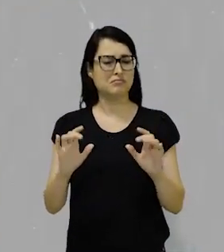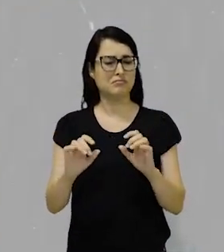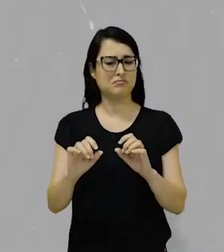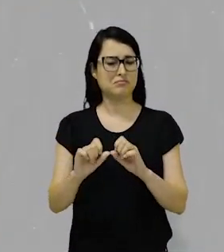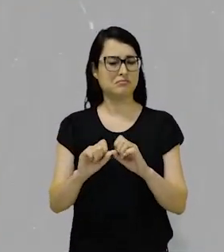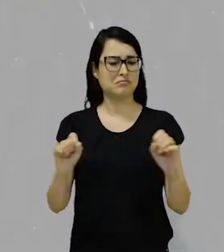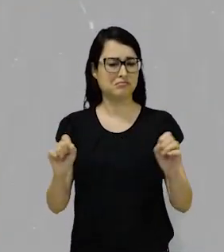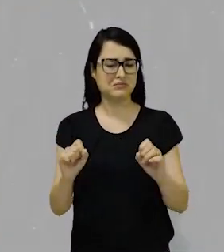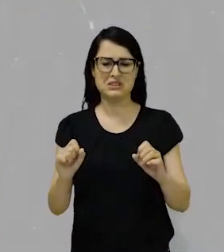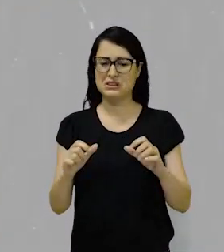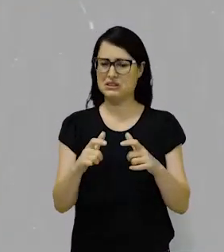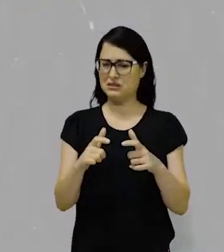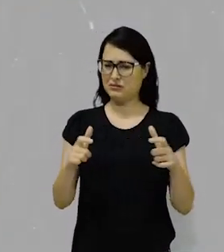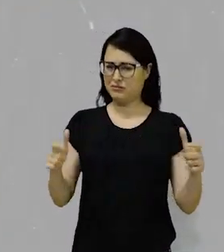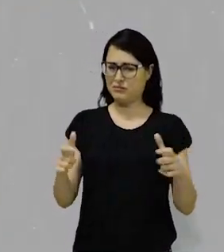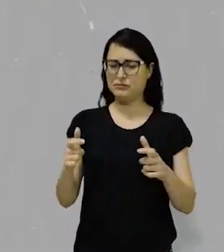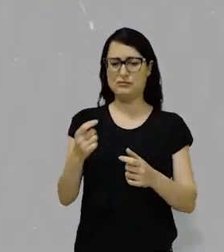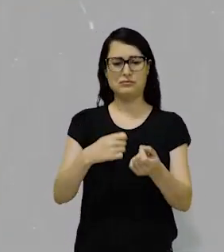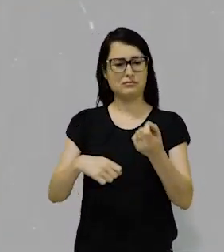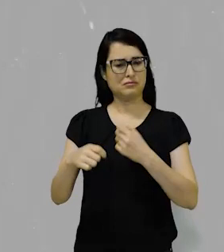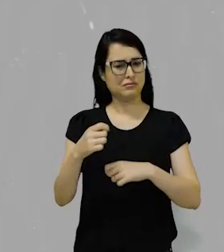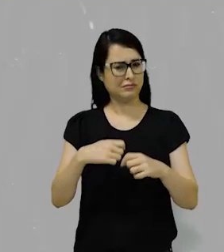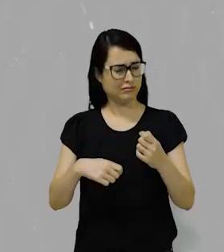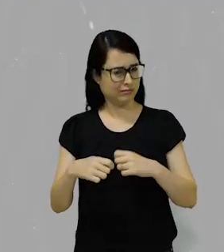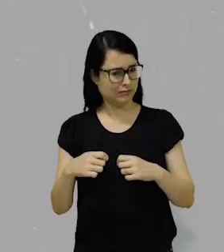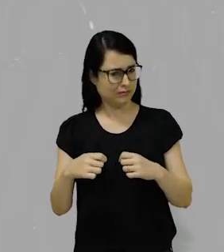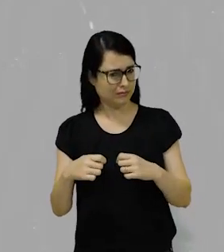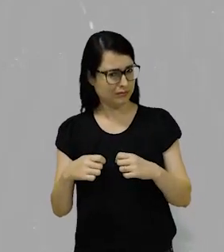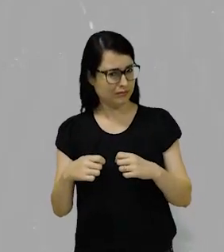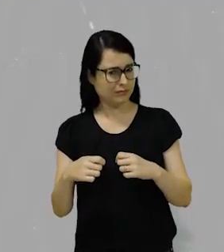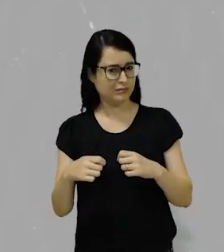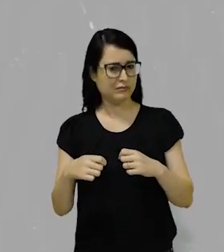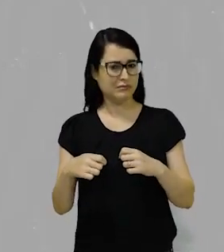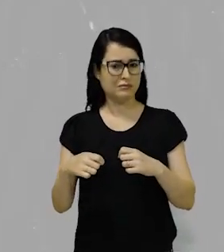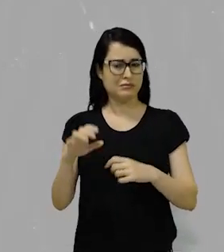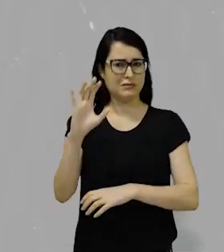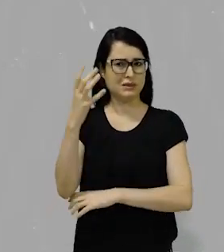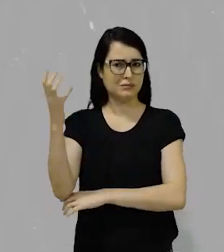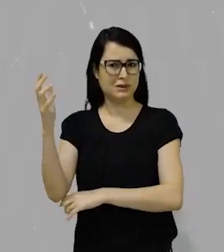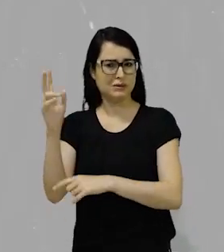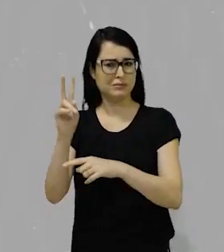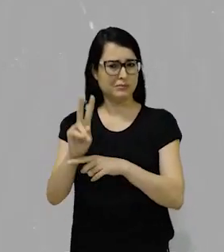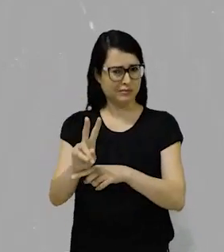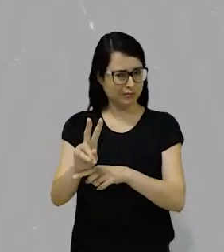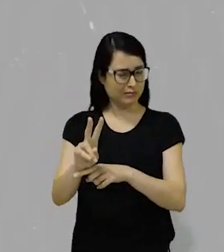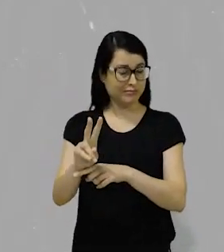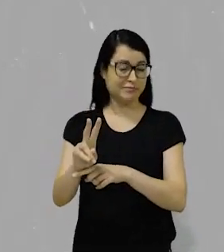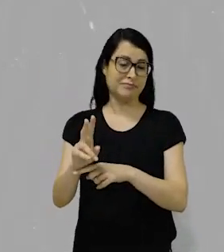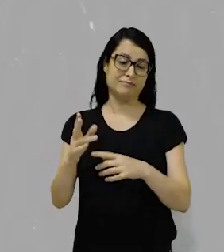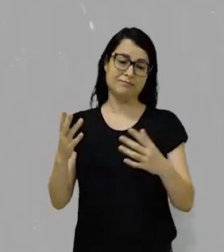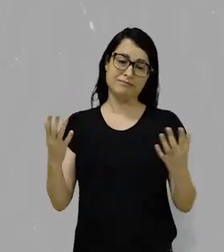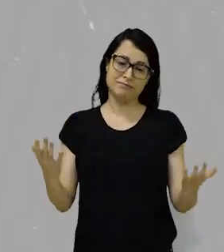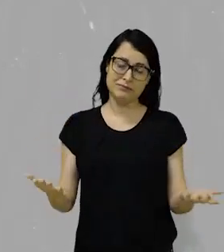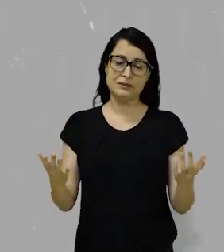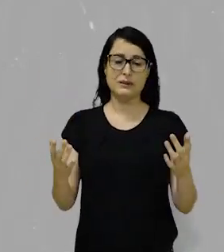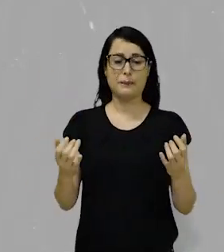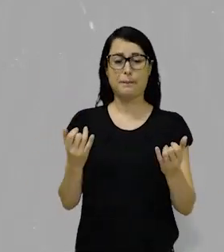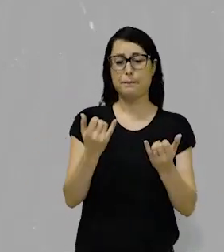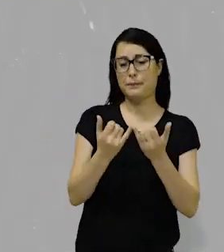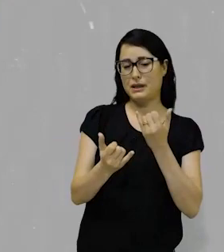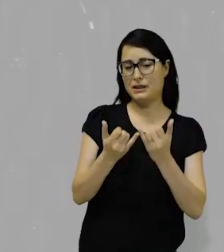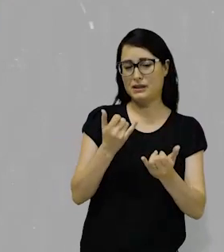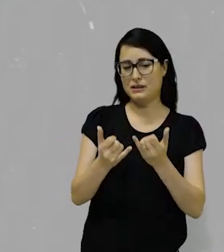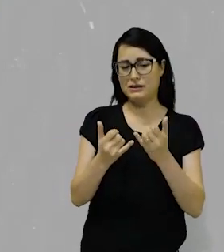ter crescimento econômico e, de certa forma, conseguir preservar o meio ambiente. Parece que estes dois